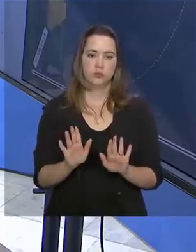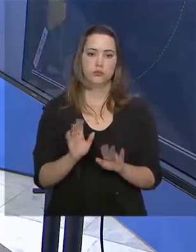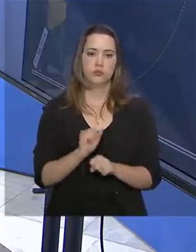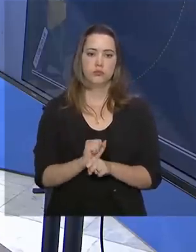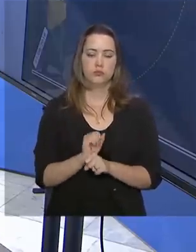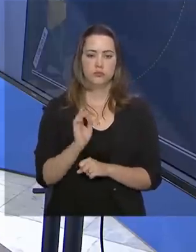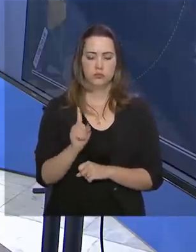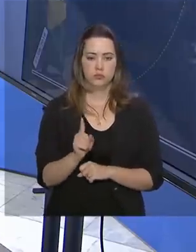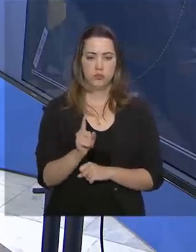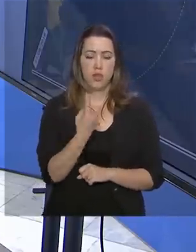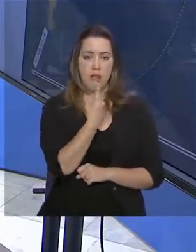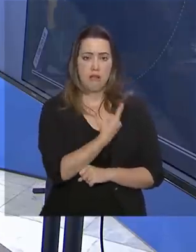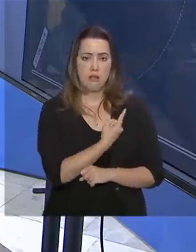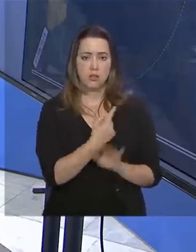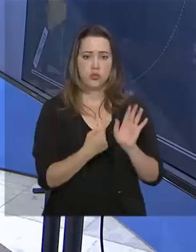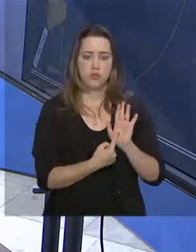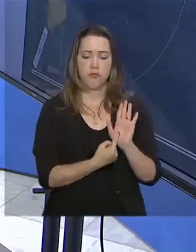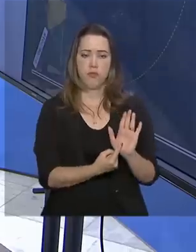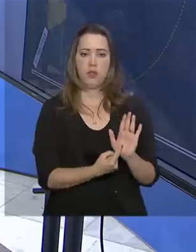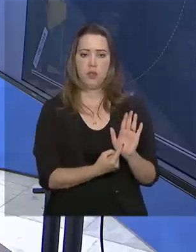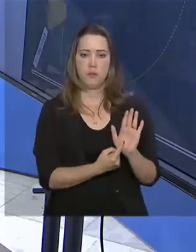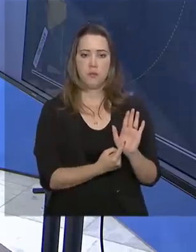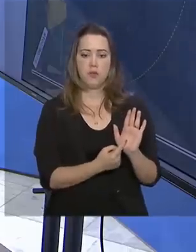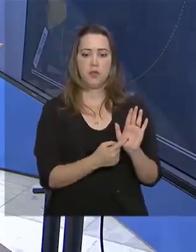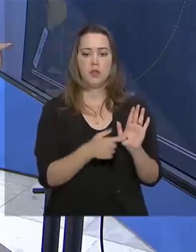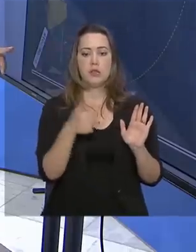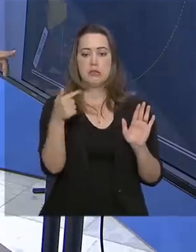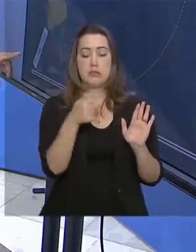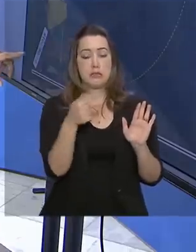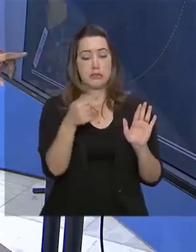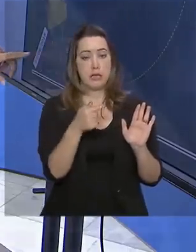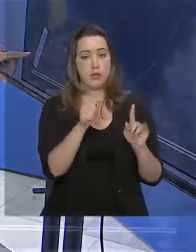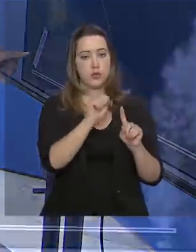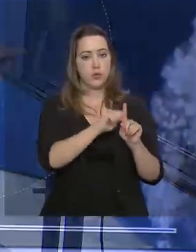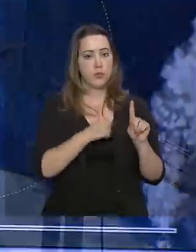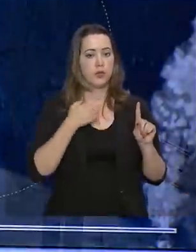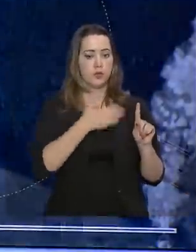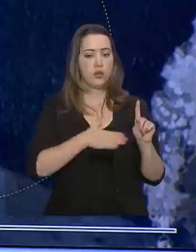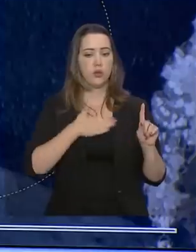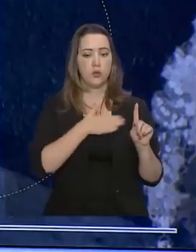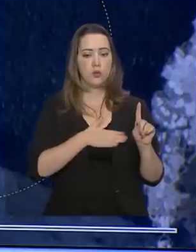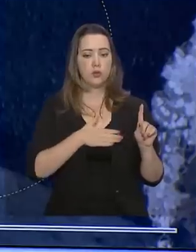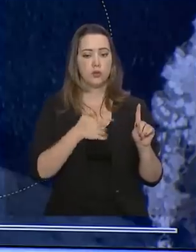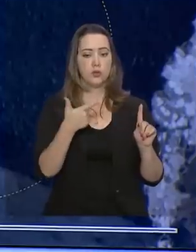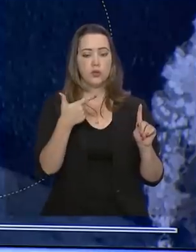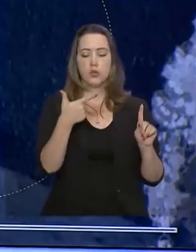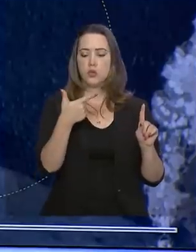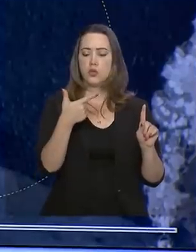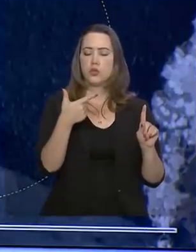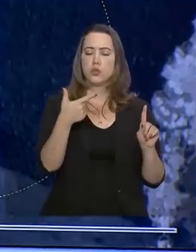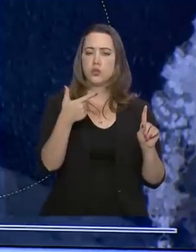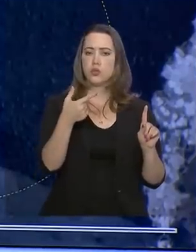essa é uma imagem do dia 7 de agosto de 2018